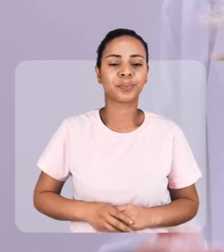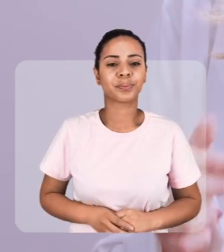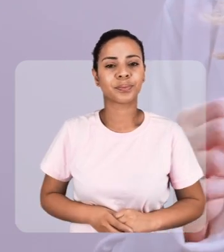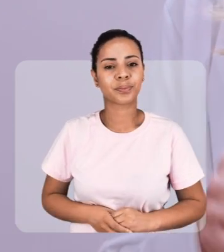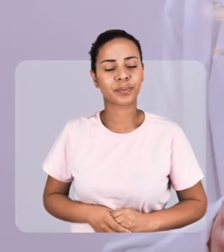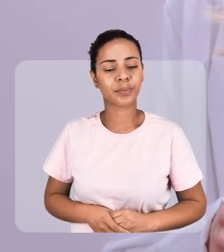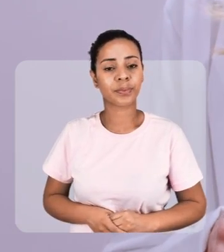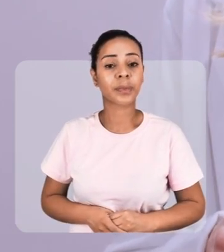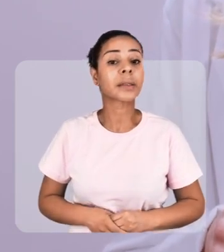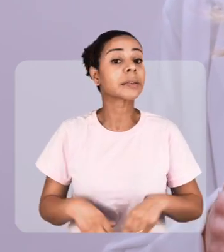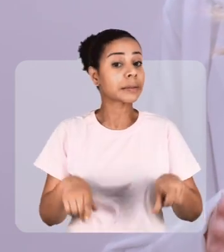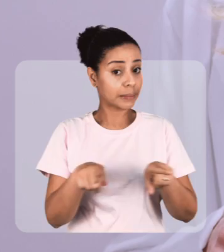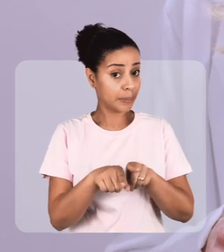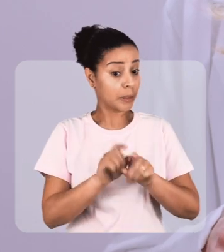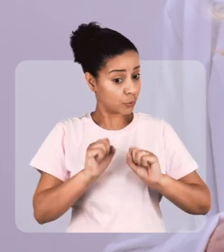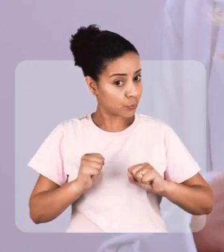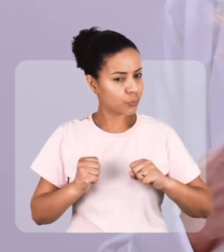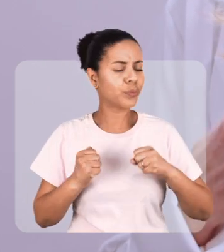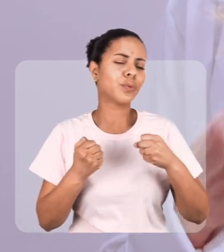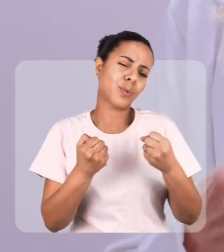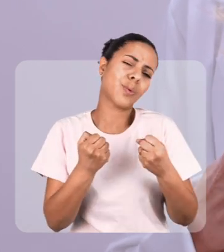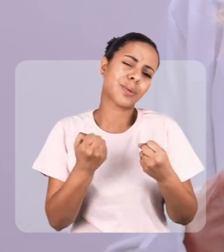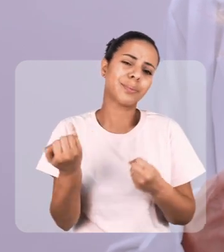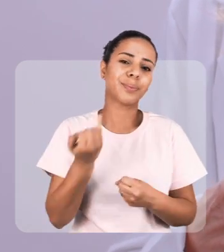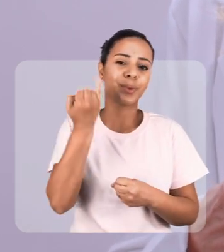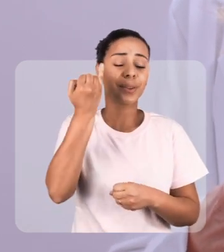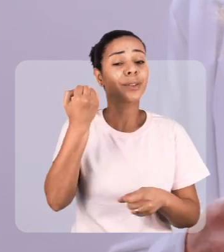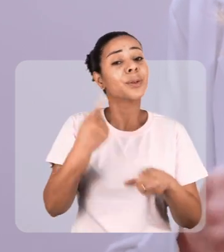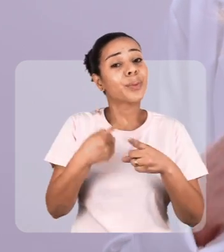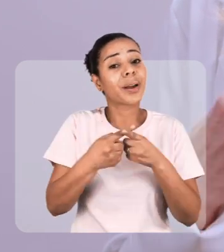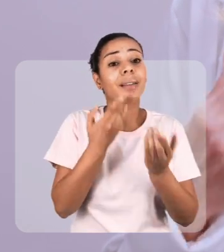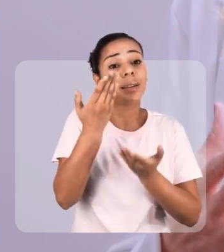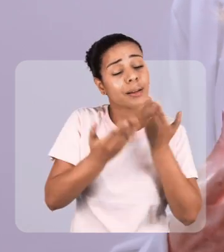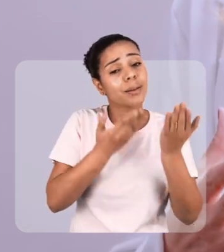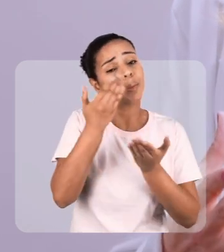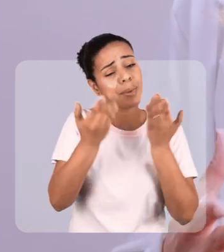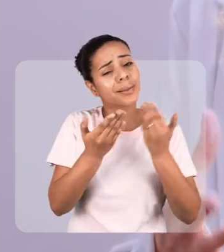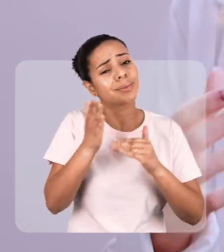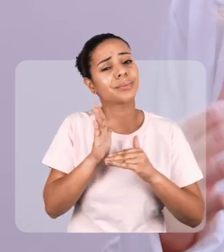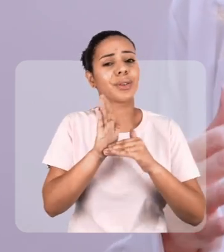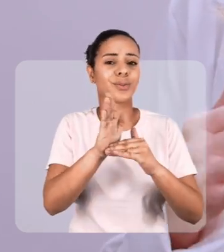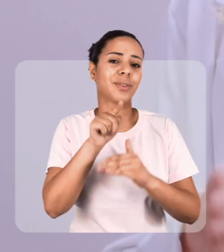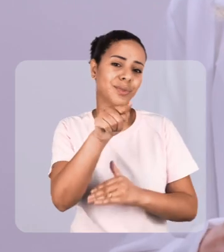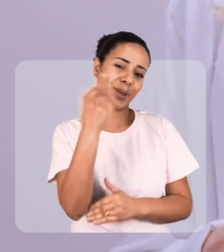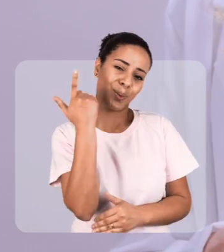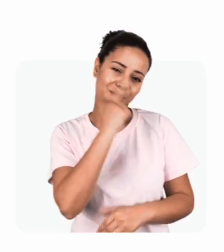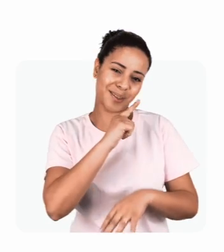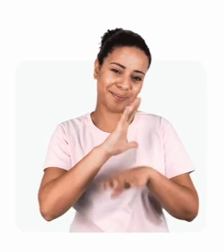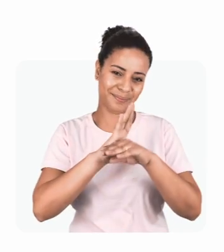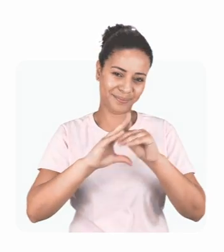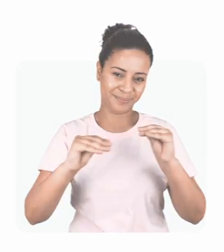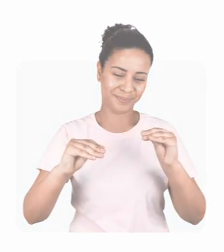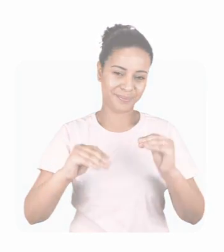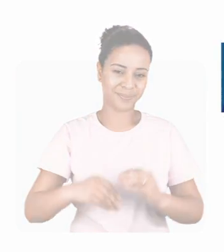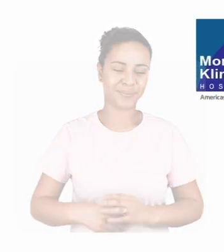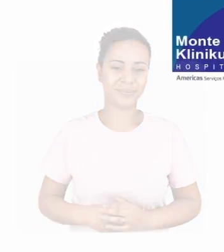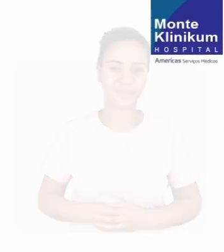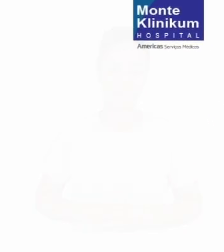possível. E todo esforço vale a pena, porque o objetivo do tratamento para a maioria das mulheres é a cura.